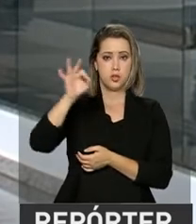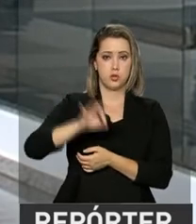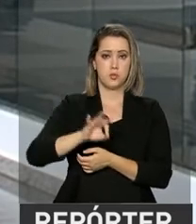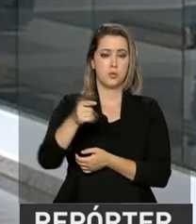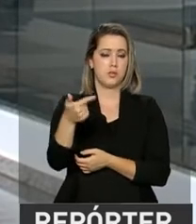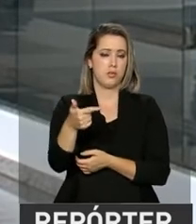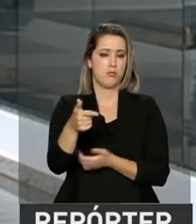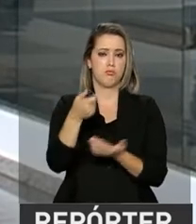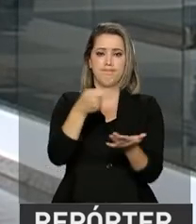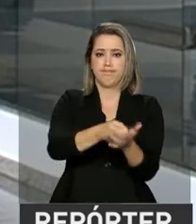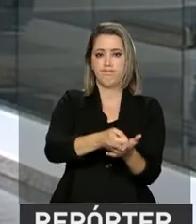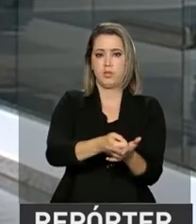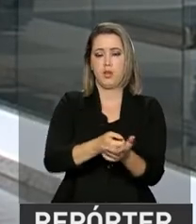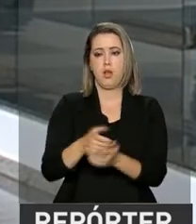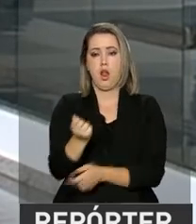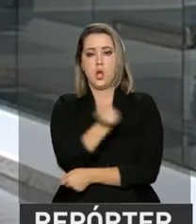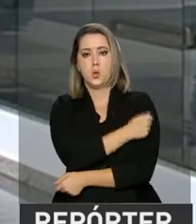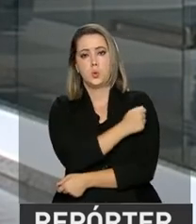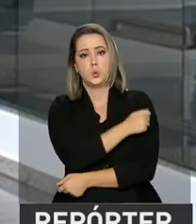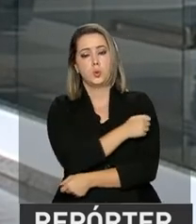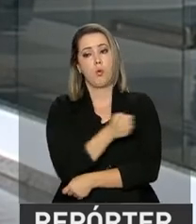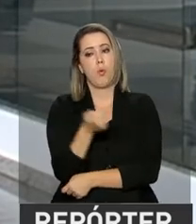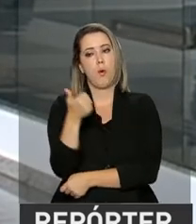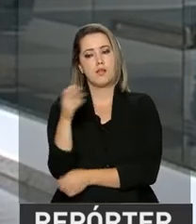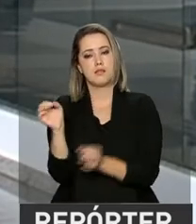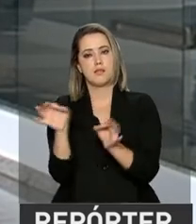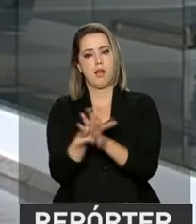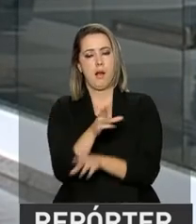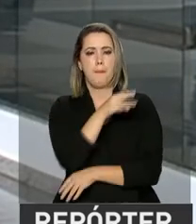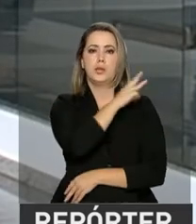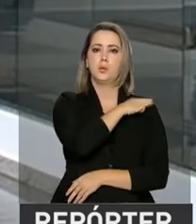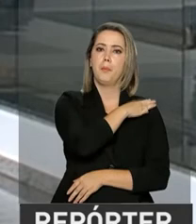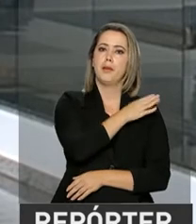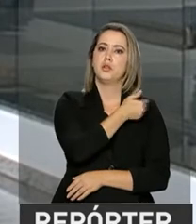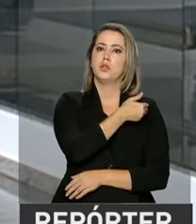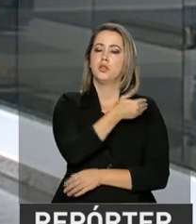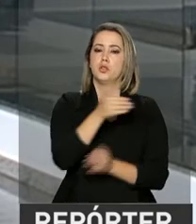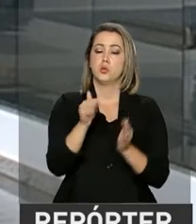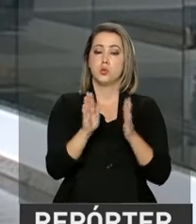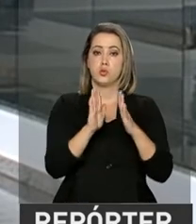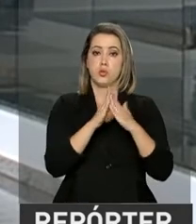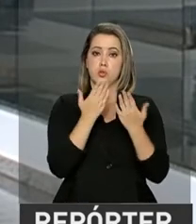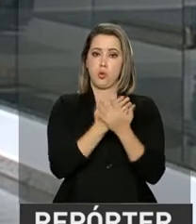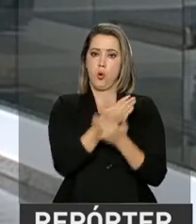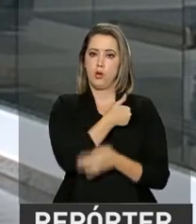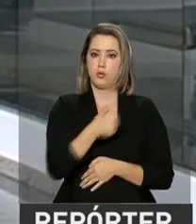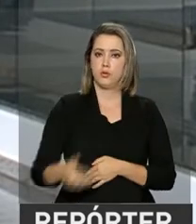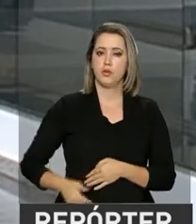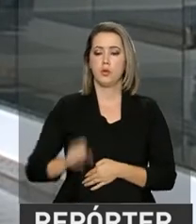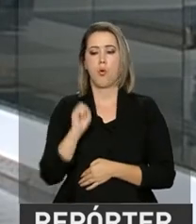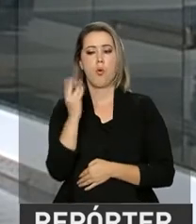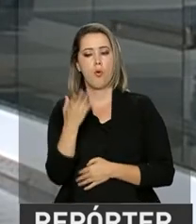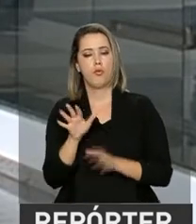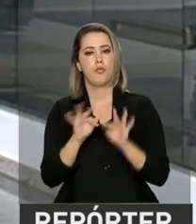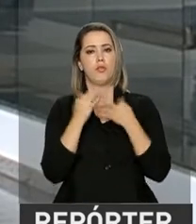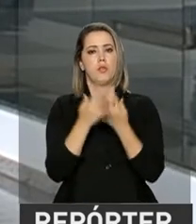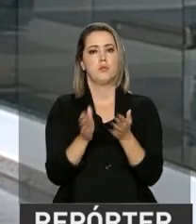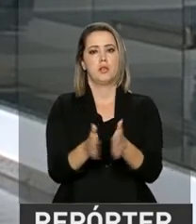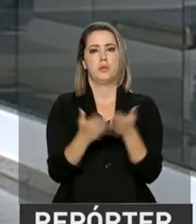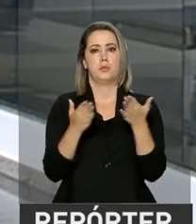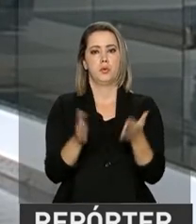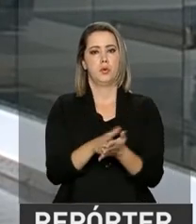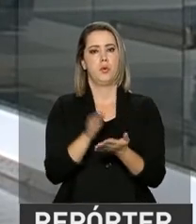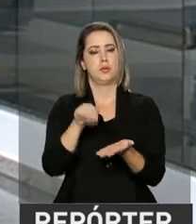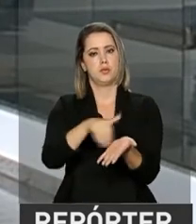que são alunos que estão concluindo o ensino médio em escolas públicas ou então de família de baixa renda estão